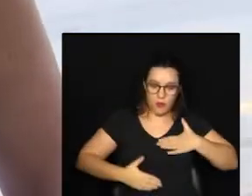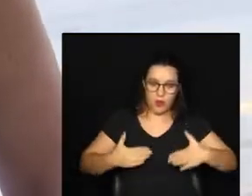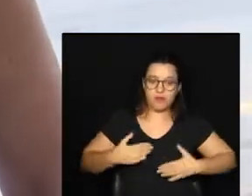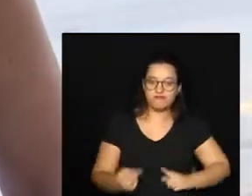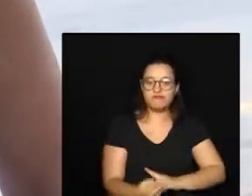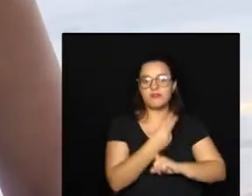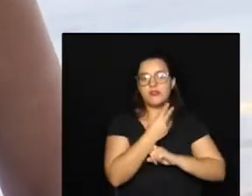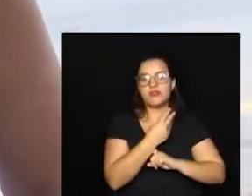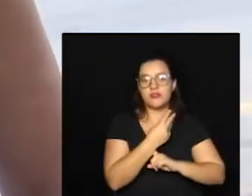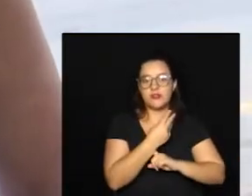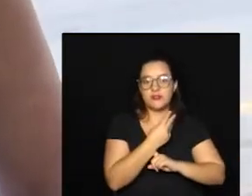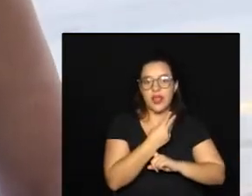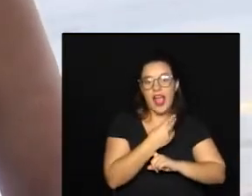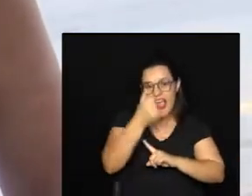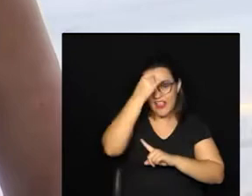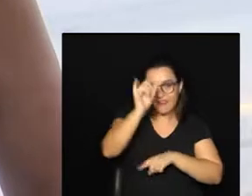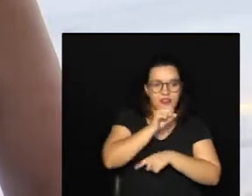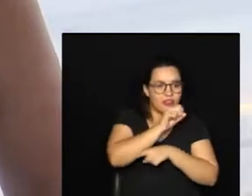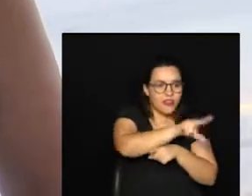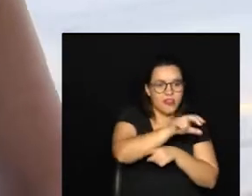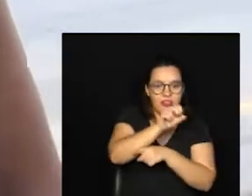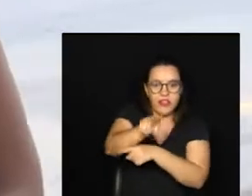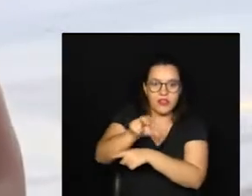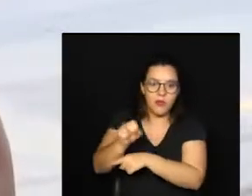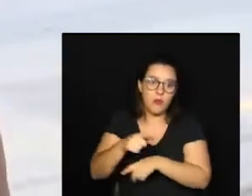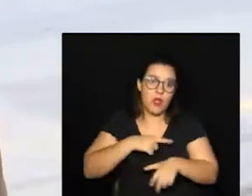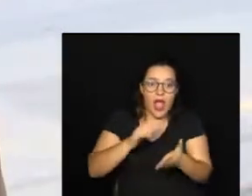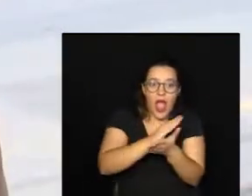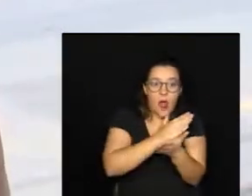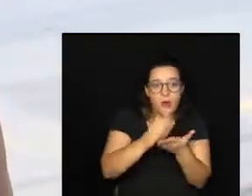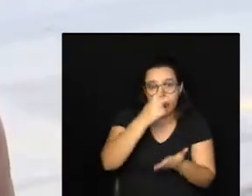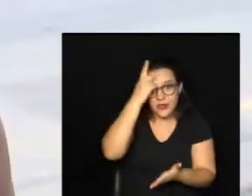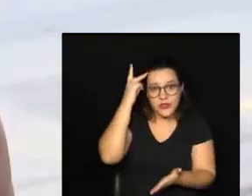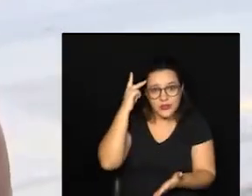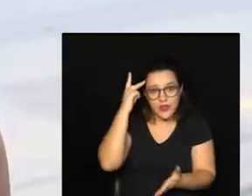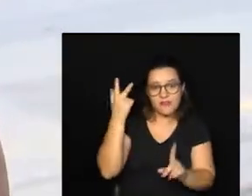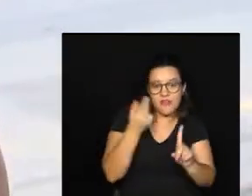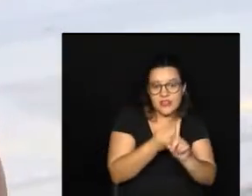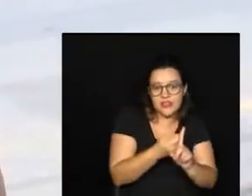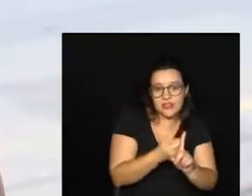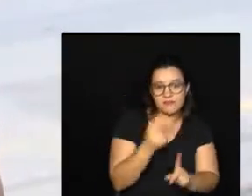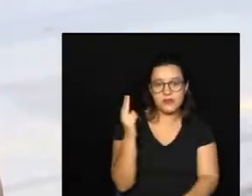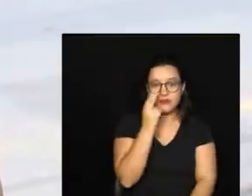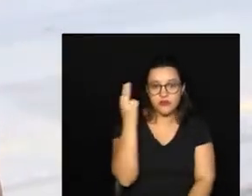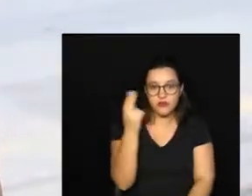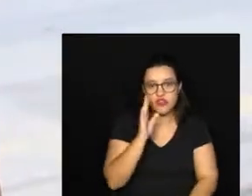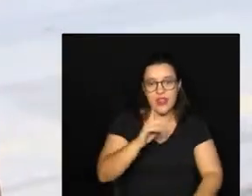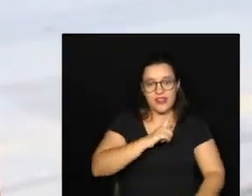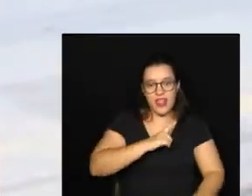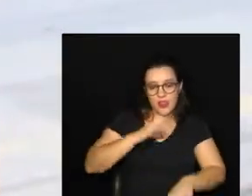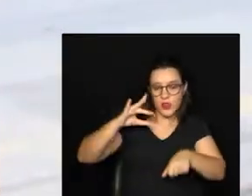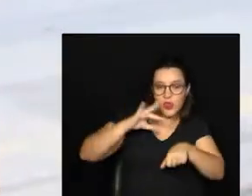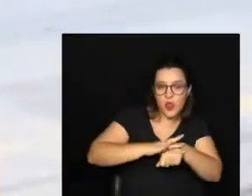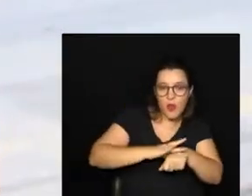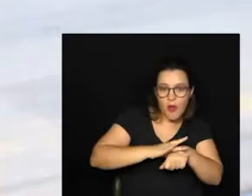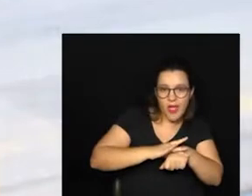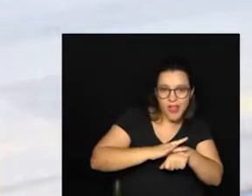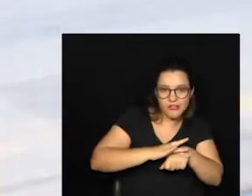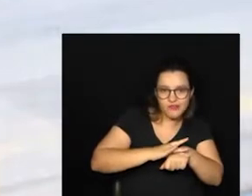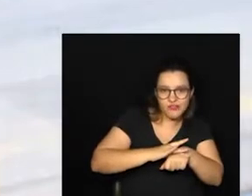proteger outras pessoas que não podem receber a vacina. Tá? Pessoas que estão doentes, não podem tomar